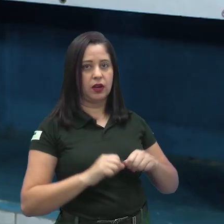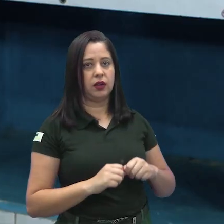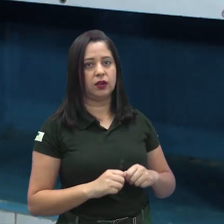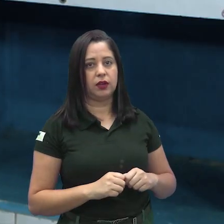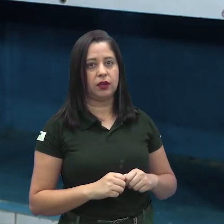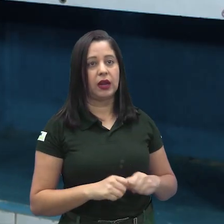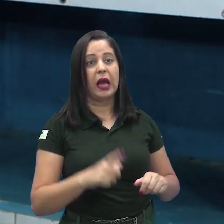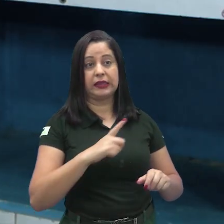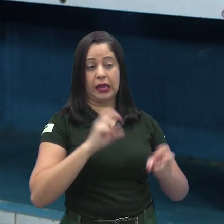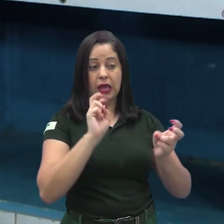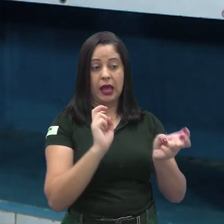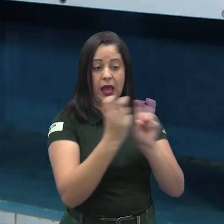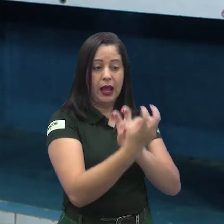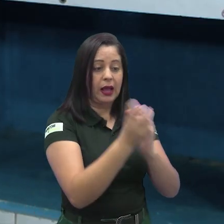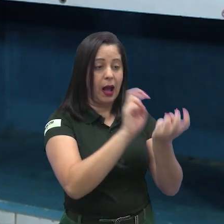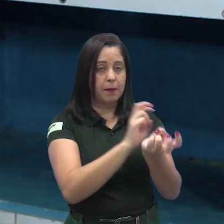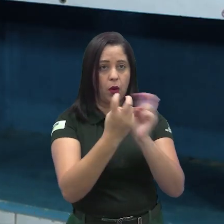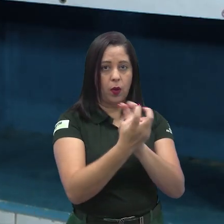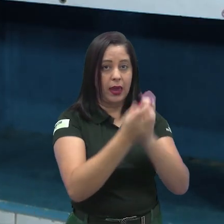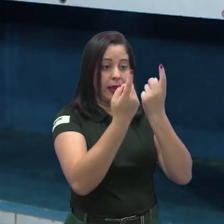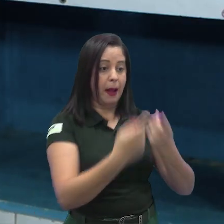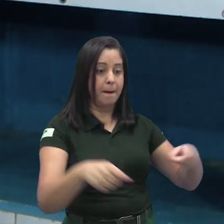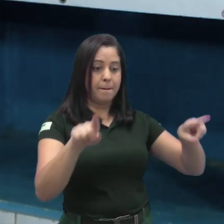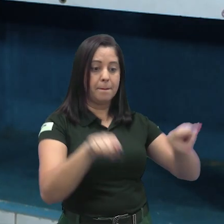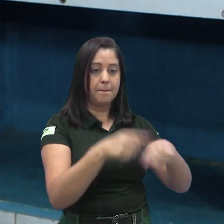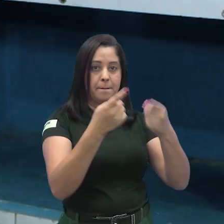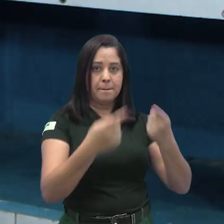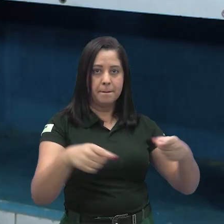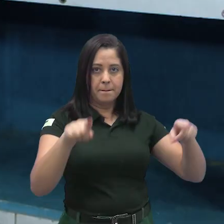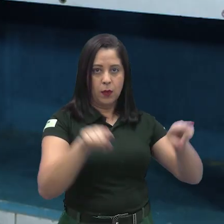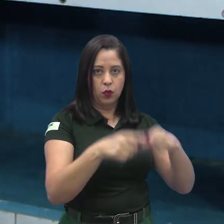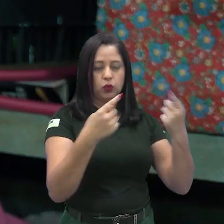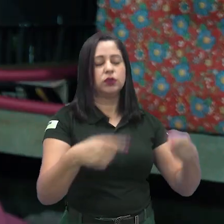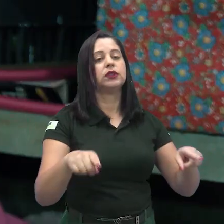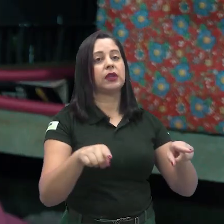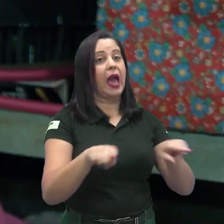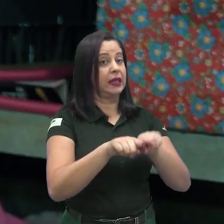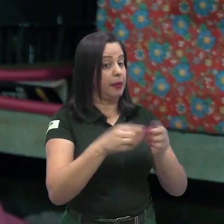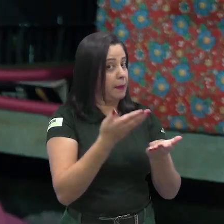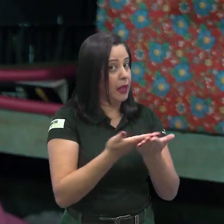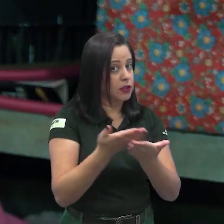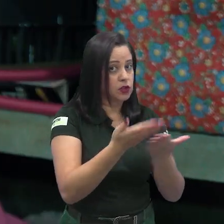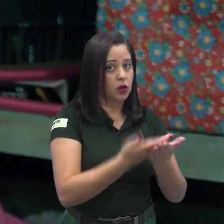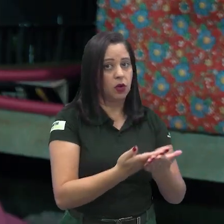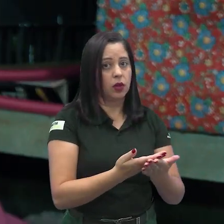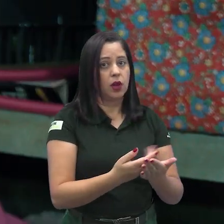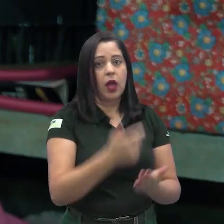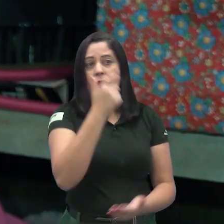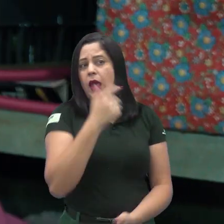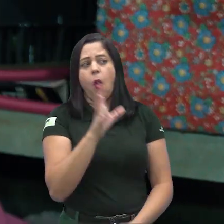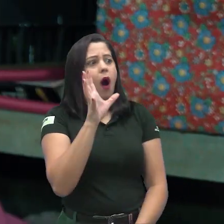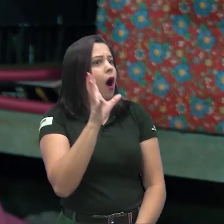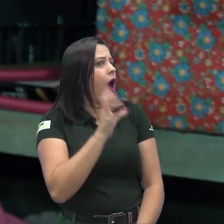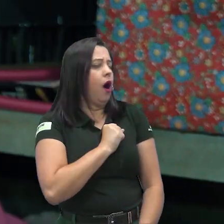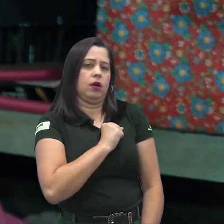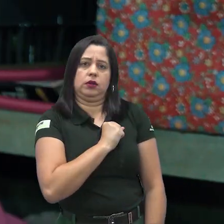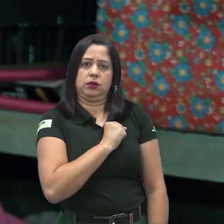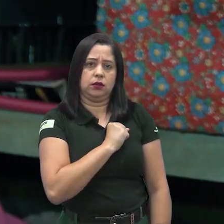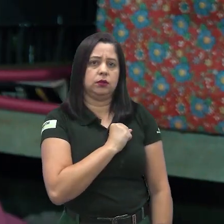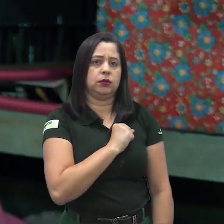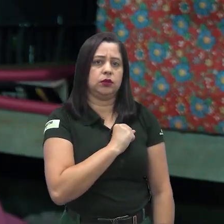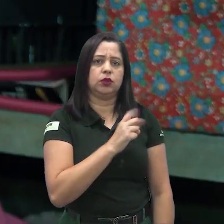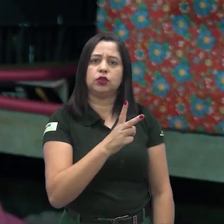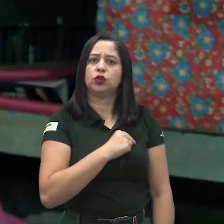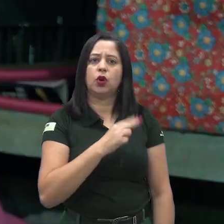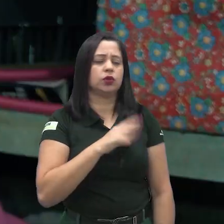a do capoeira, aula de música e o reforço. É apaixonado com essas coisas aí.